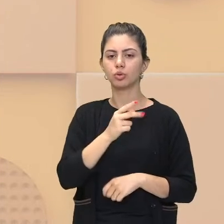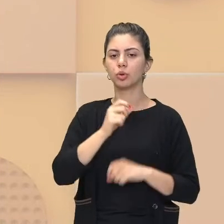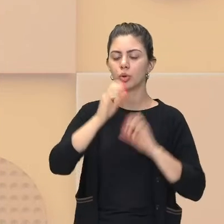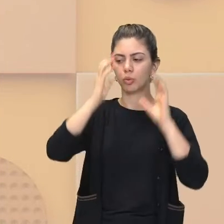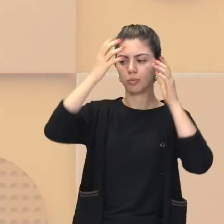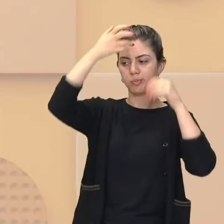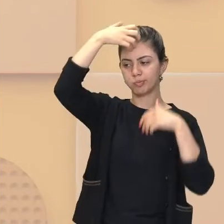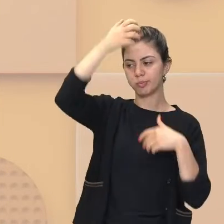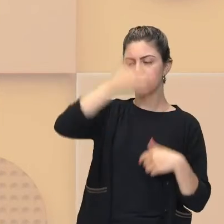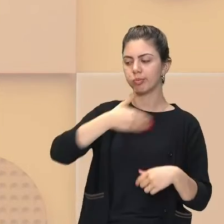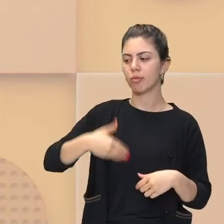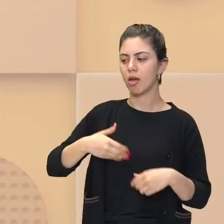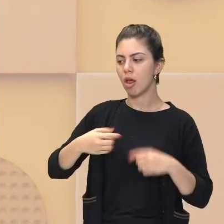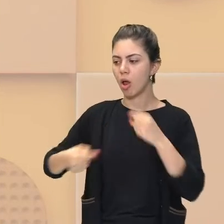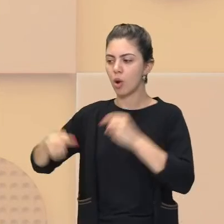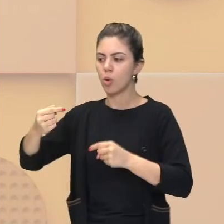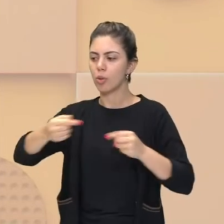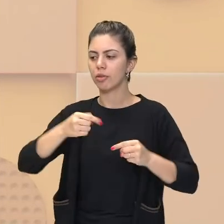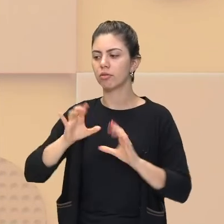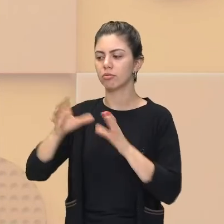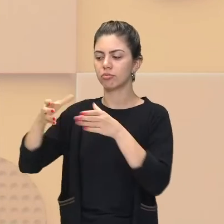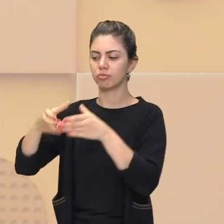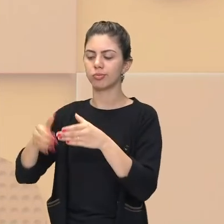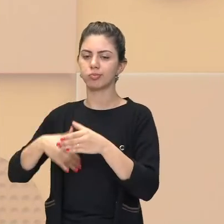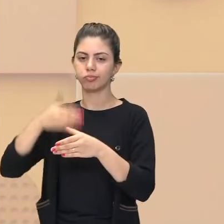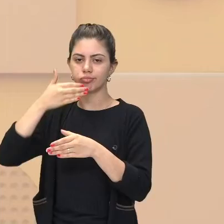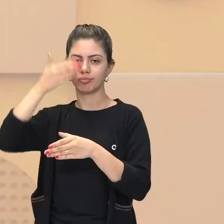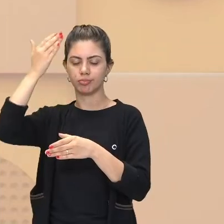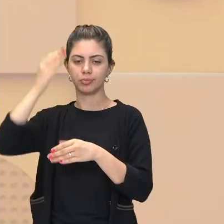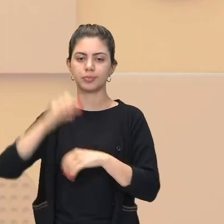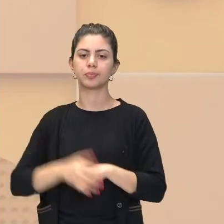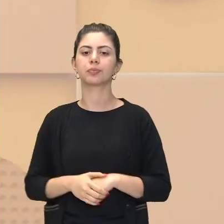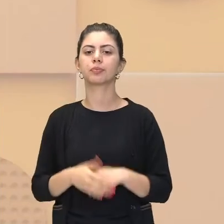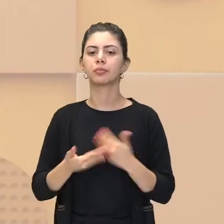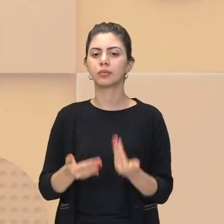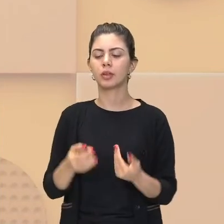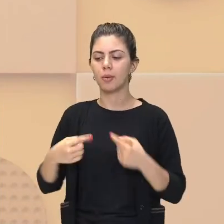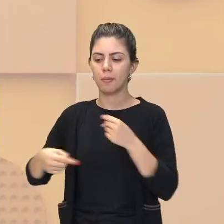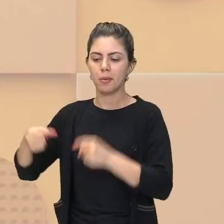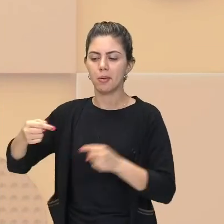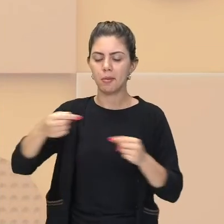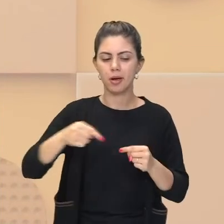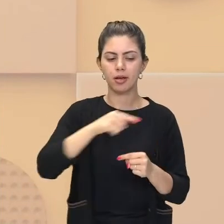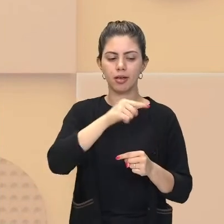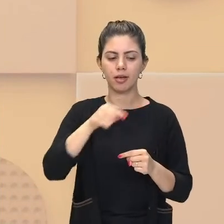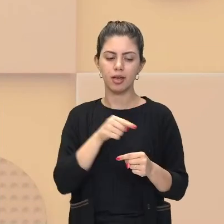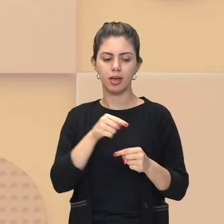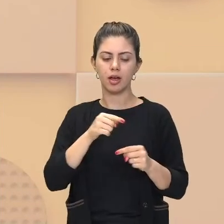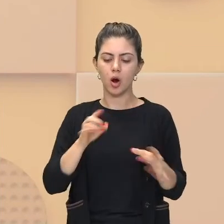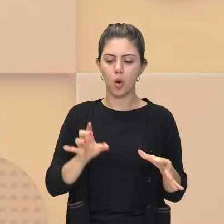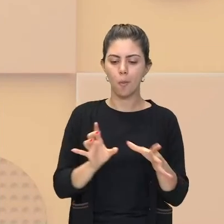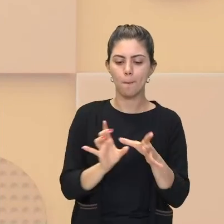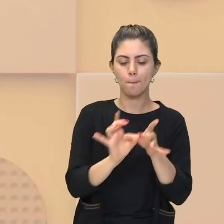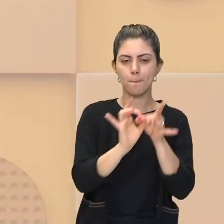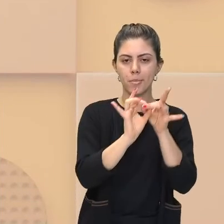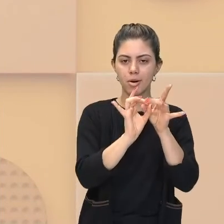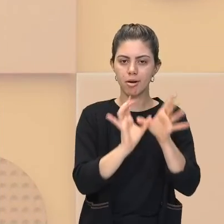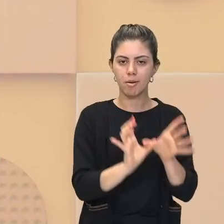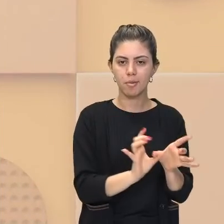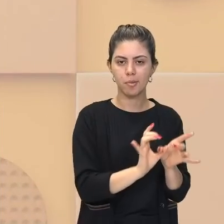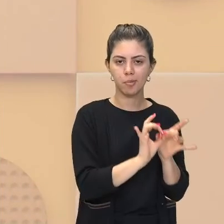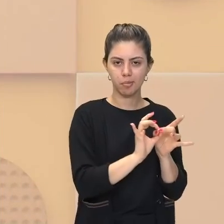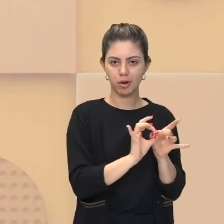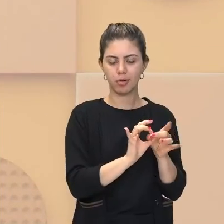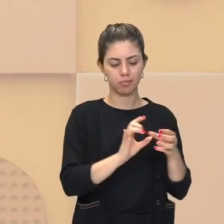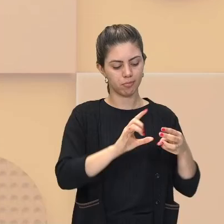os mouros. Então, para que essa luta ela se torne mais forte, vai haver a união dessas